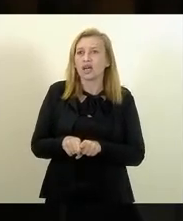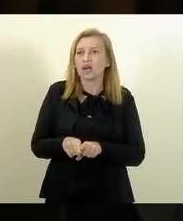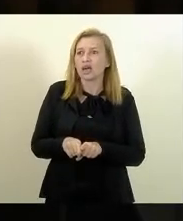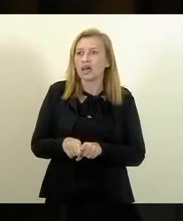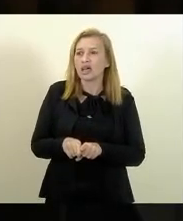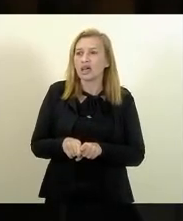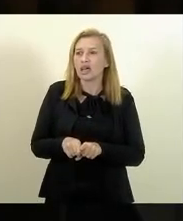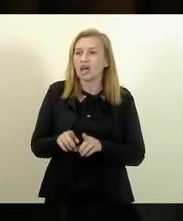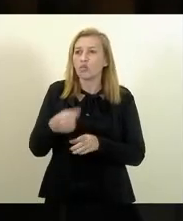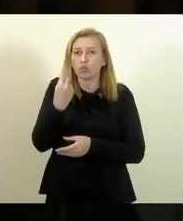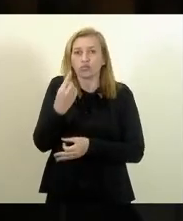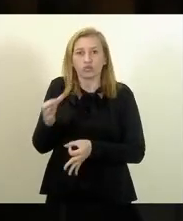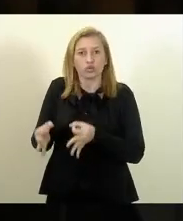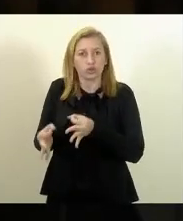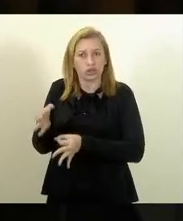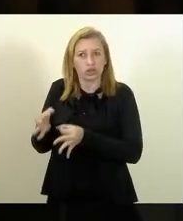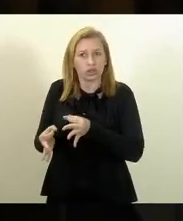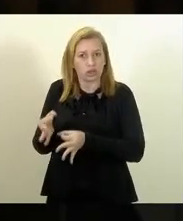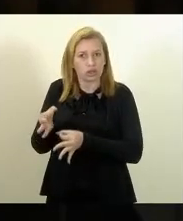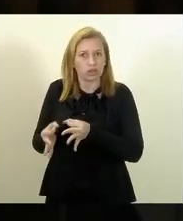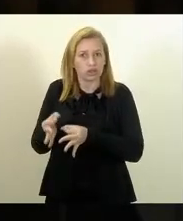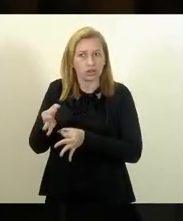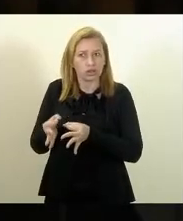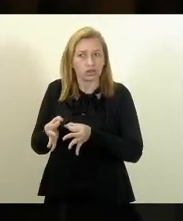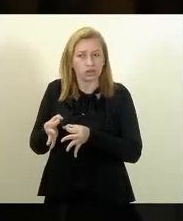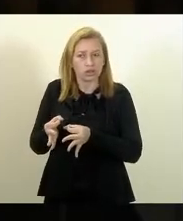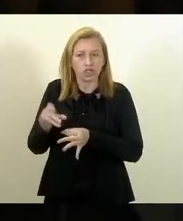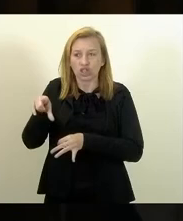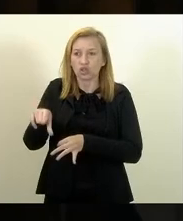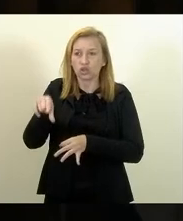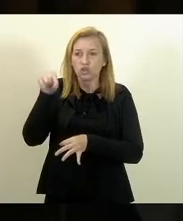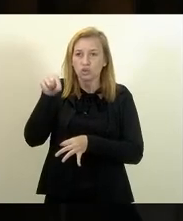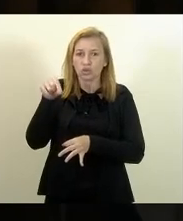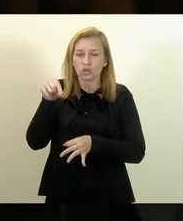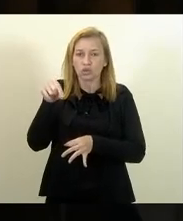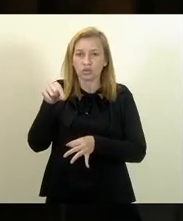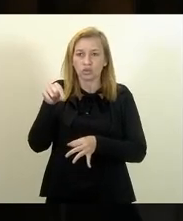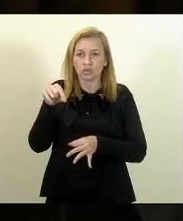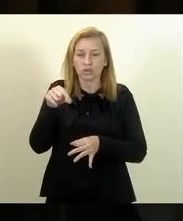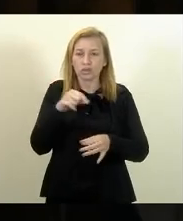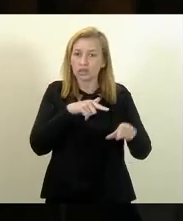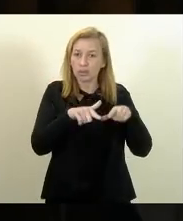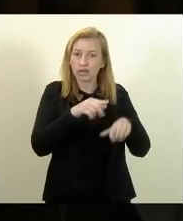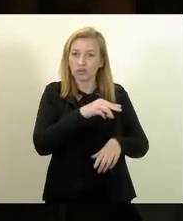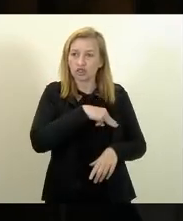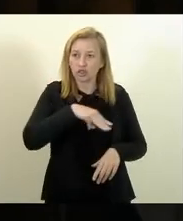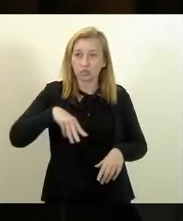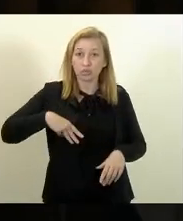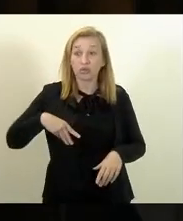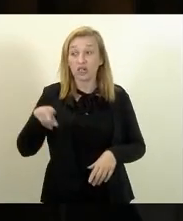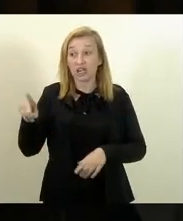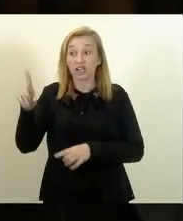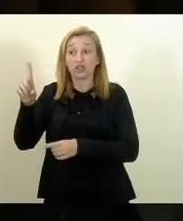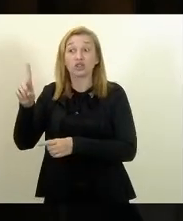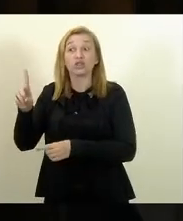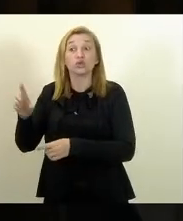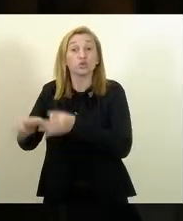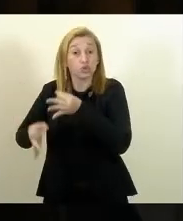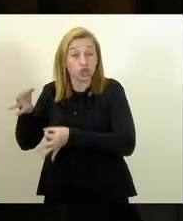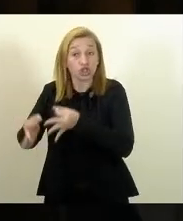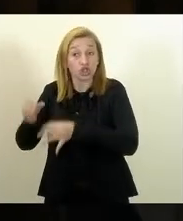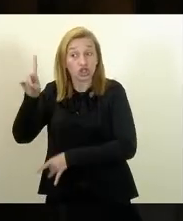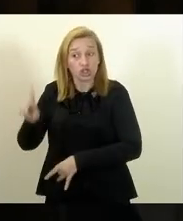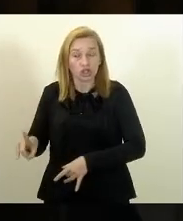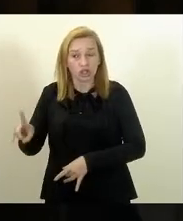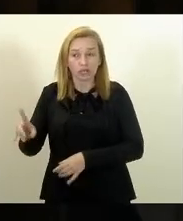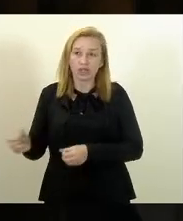um juiz, deputado Leomar, que preferiu a carreira no Ministério Público. Ele era juiz de direito e acabou preferindo